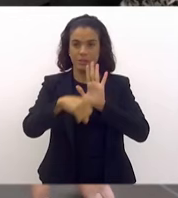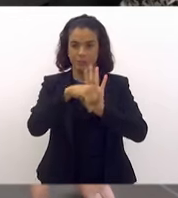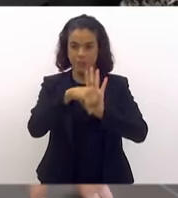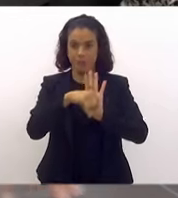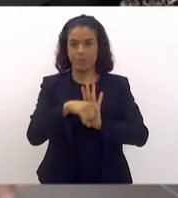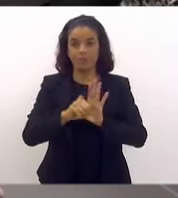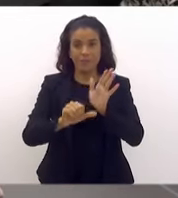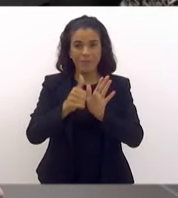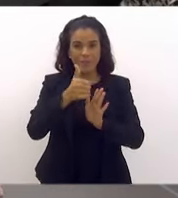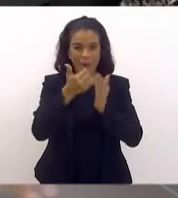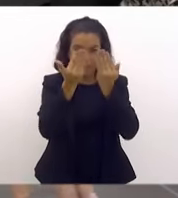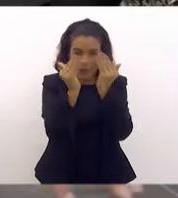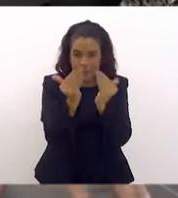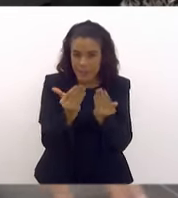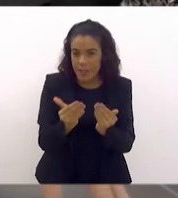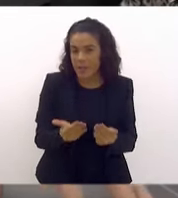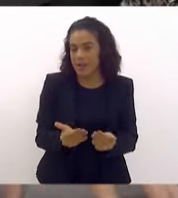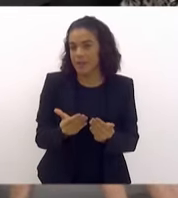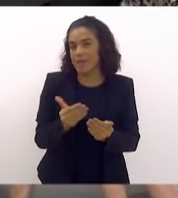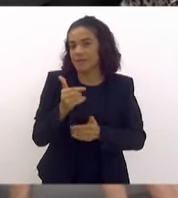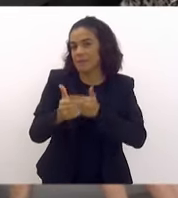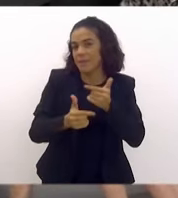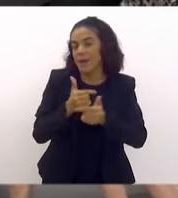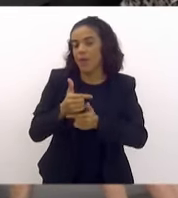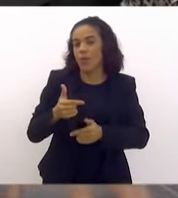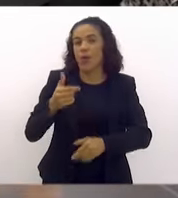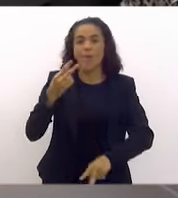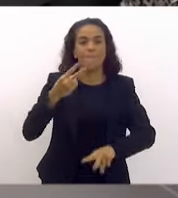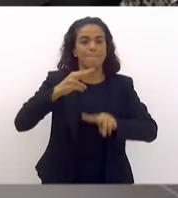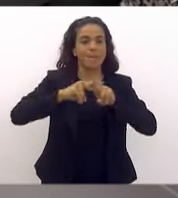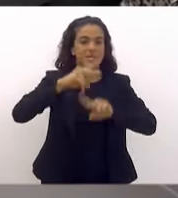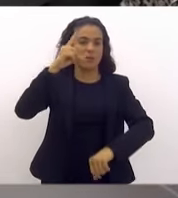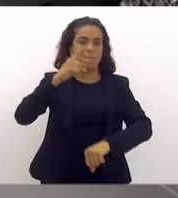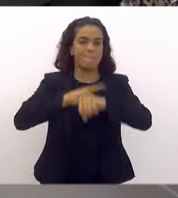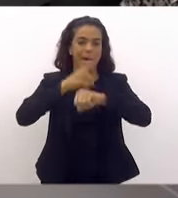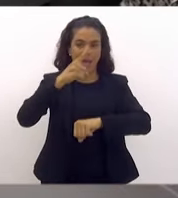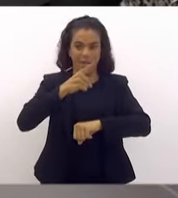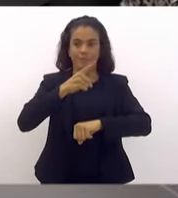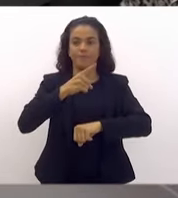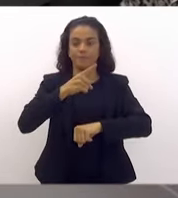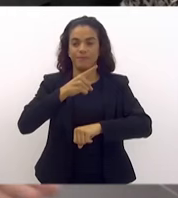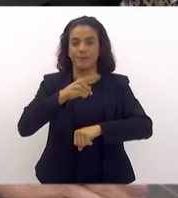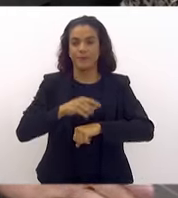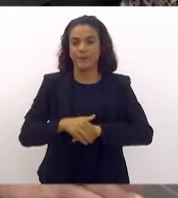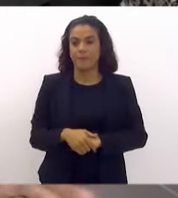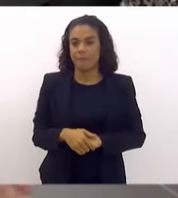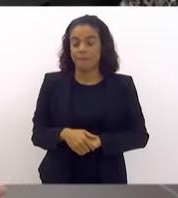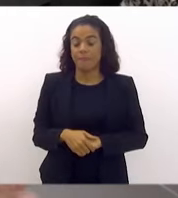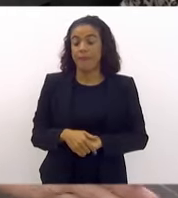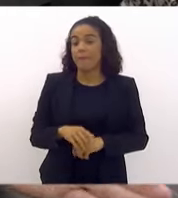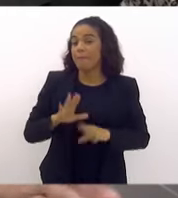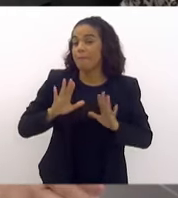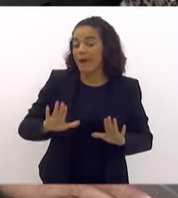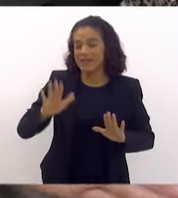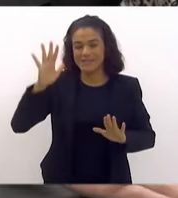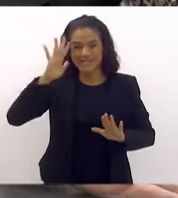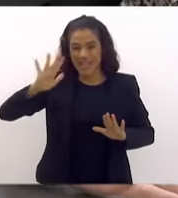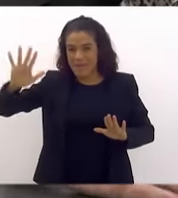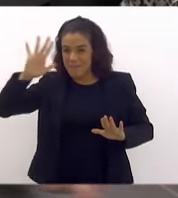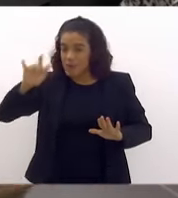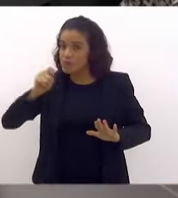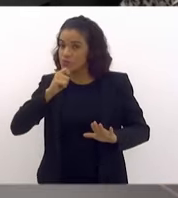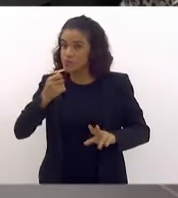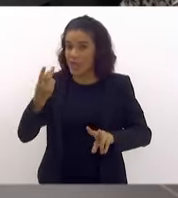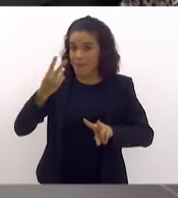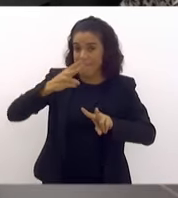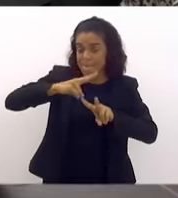primeira análise trabalha com as prisões em flagrante né ocorre que na hipótese de em que não há flagrante